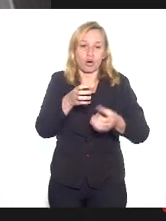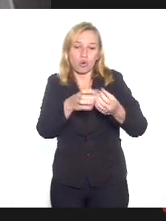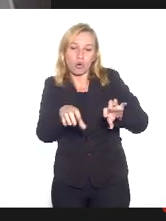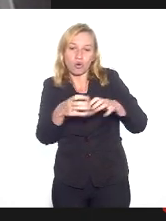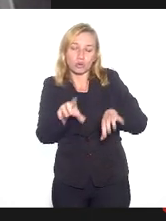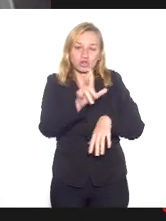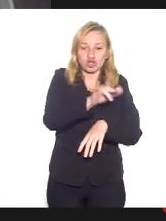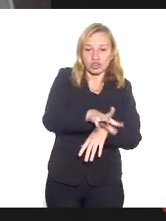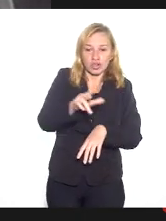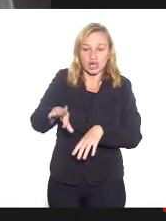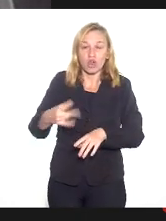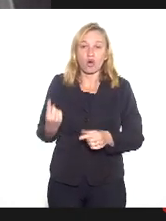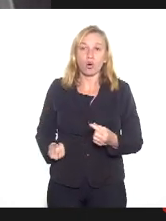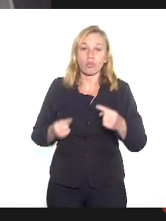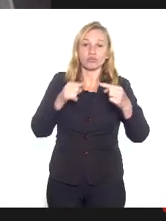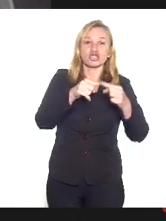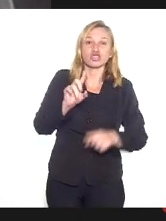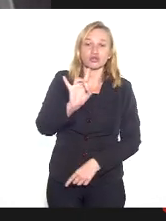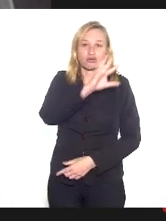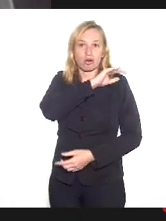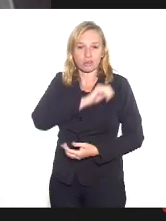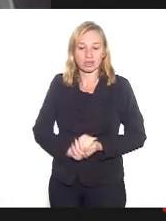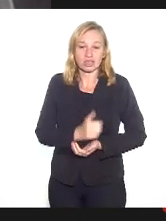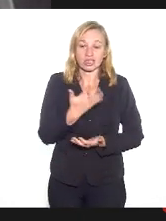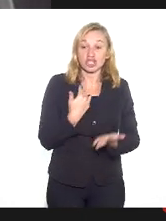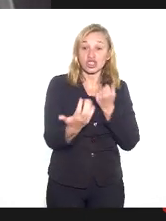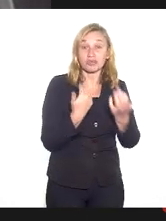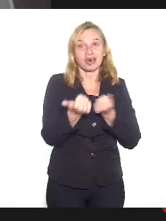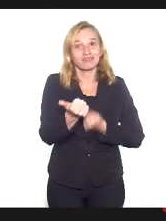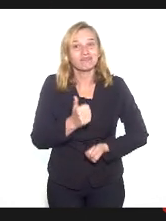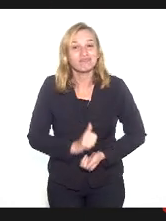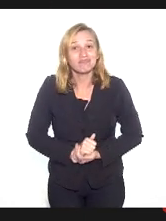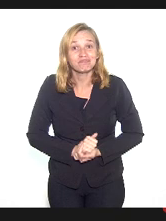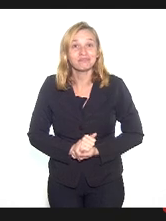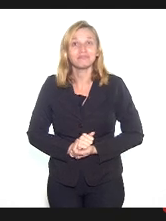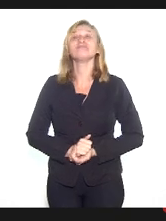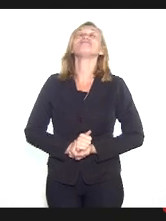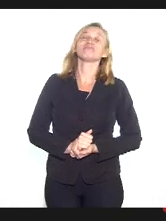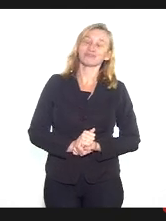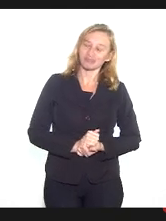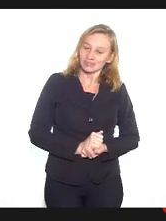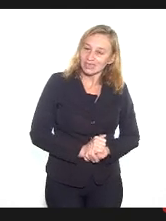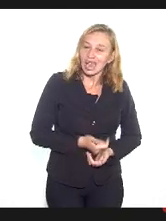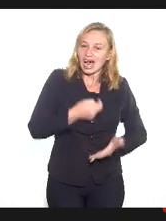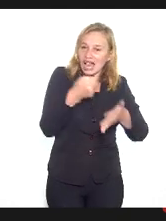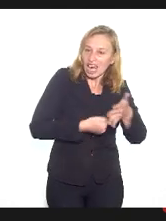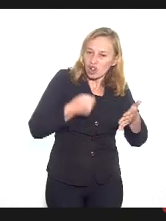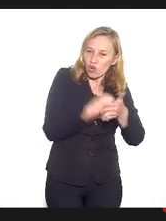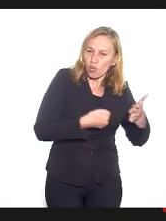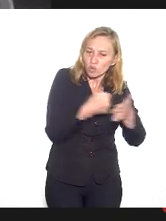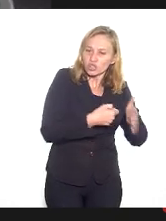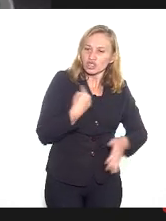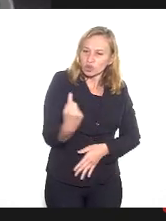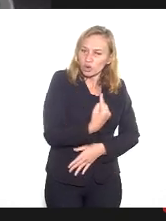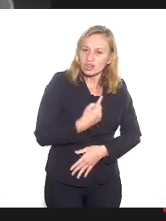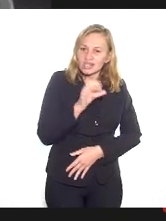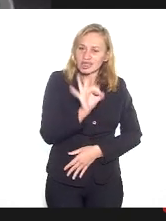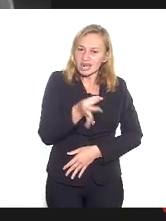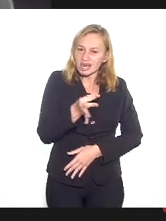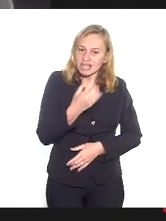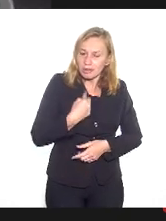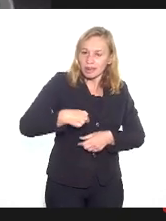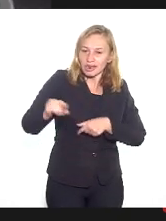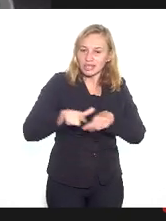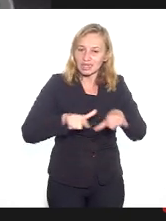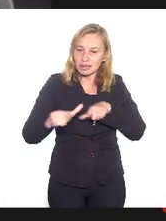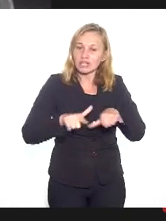diferenciados, mas só temos um objetivo, a convocação. E A luta nossa é para efetivo, né? Que